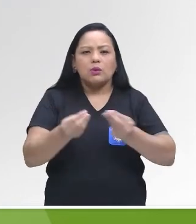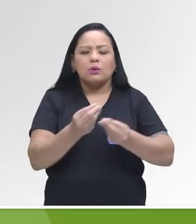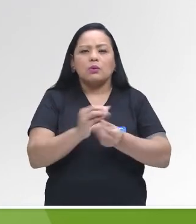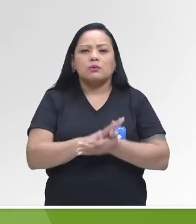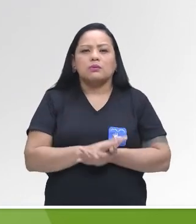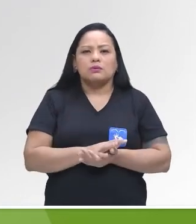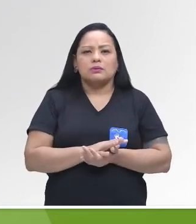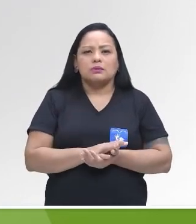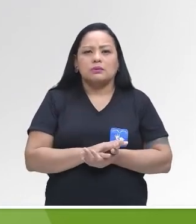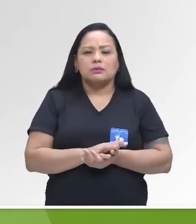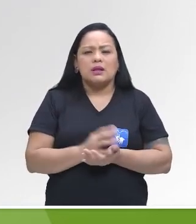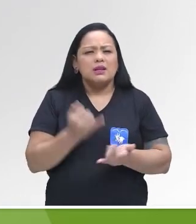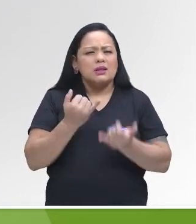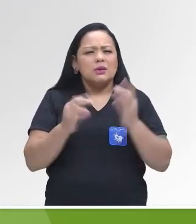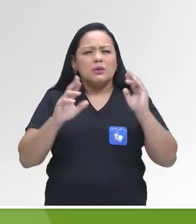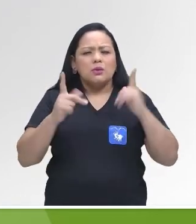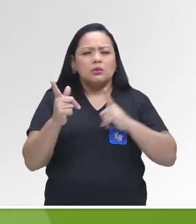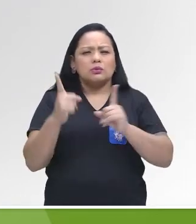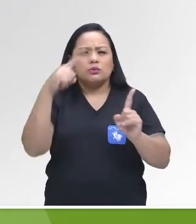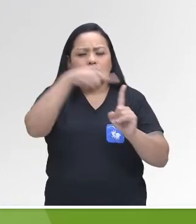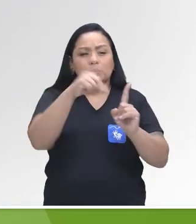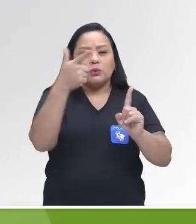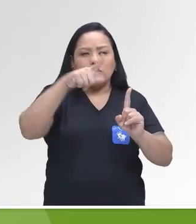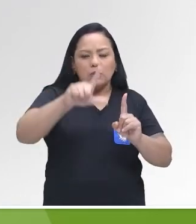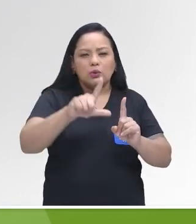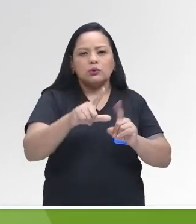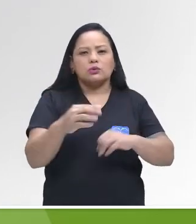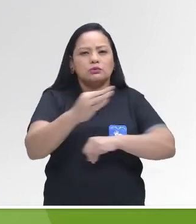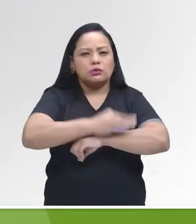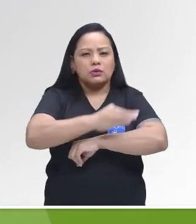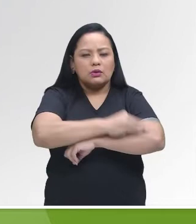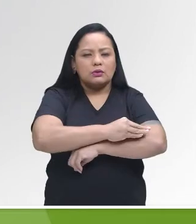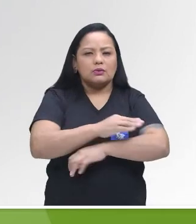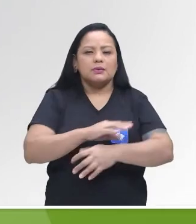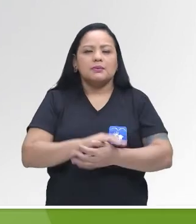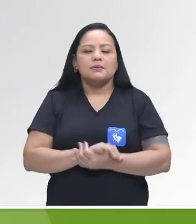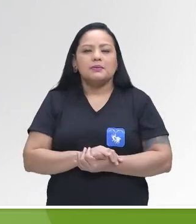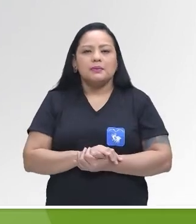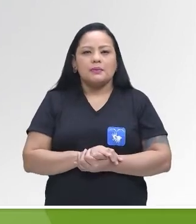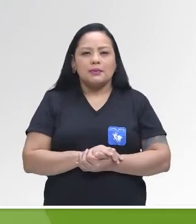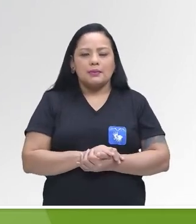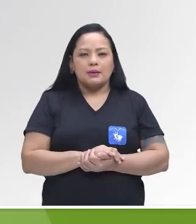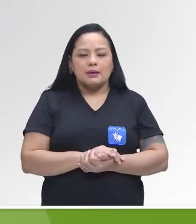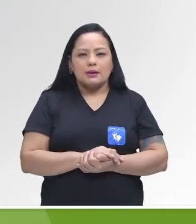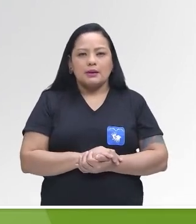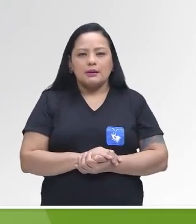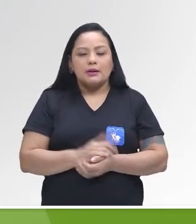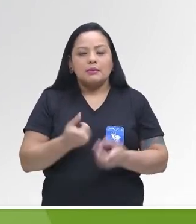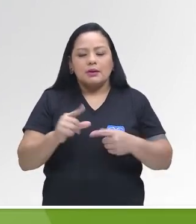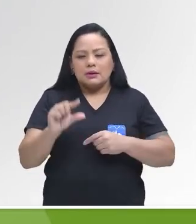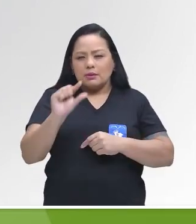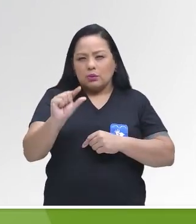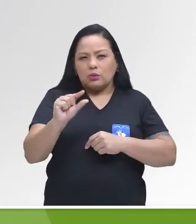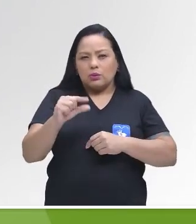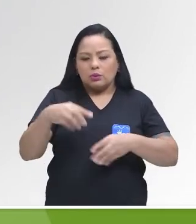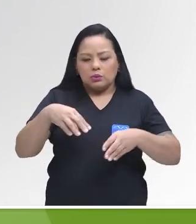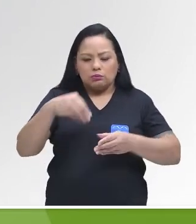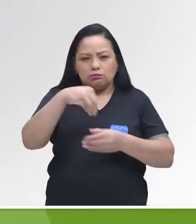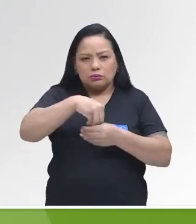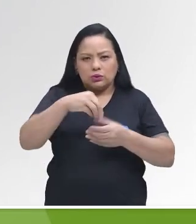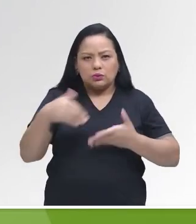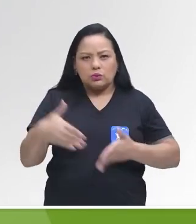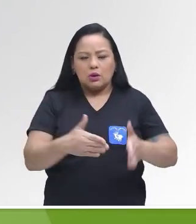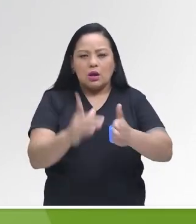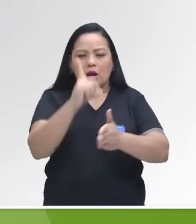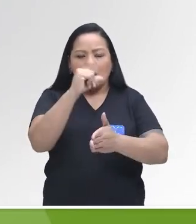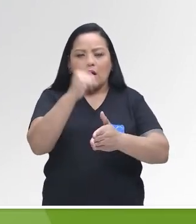as cecílias, né? Que a gente vai ver daqui a pouco esse animal que é bem curioso, tá? E aí, as larvas aquáticas possuem nadadeiras e os